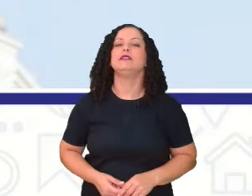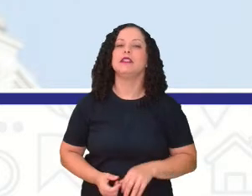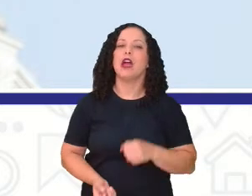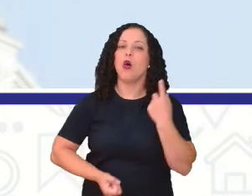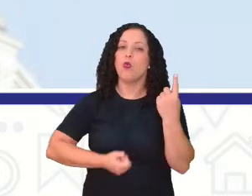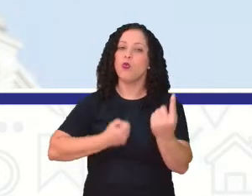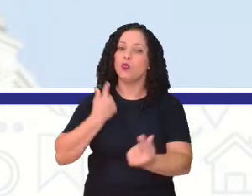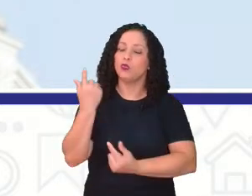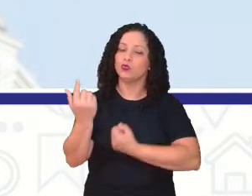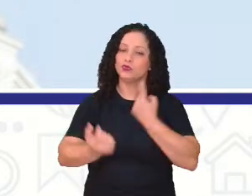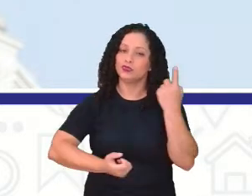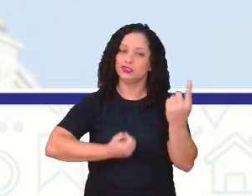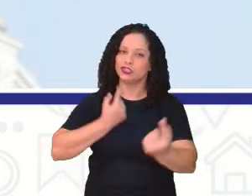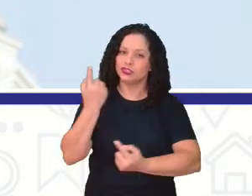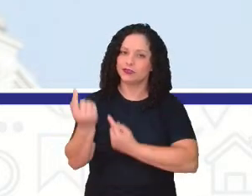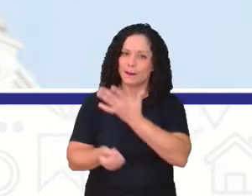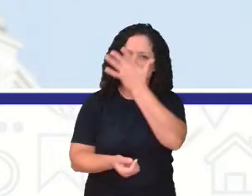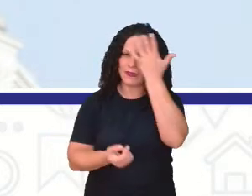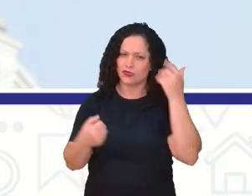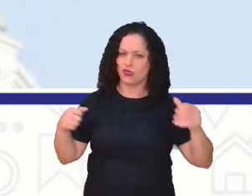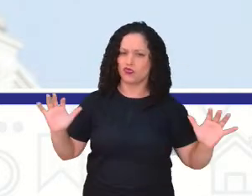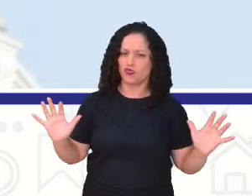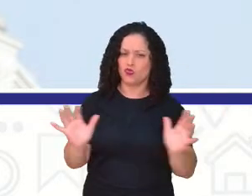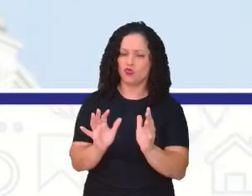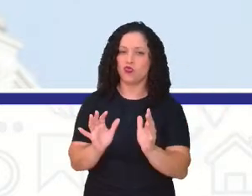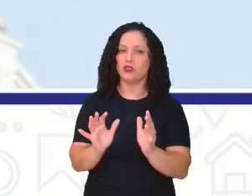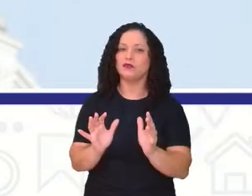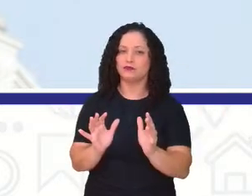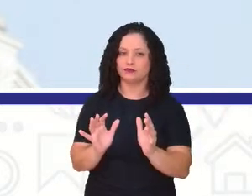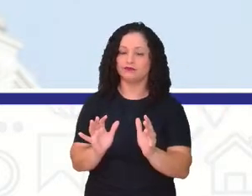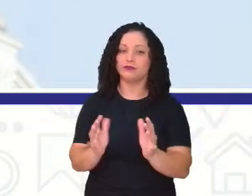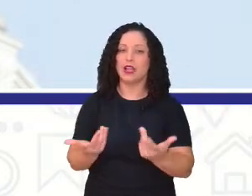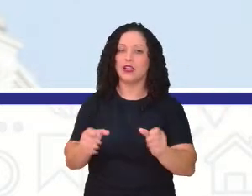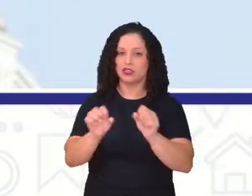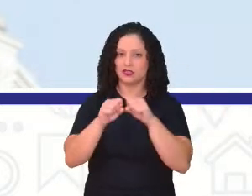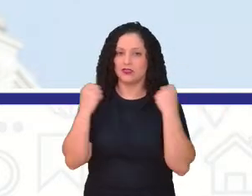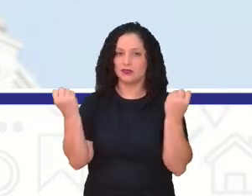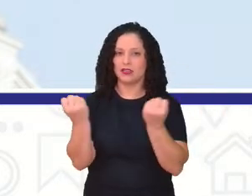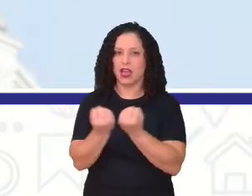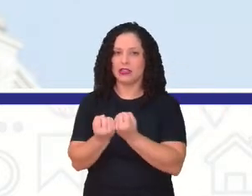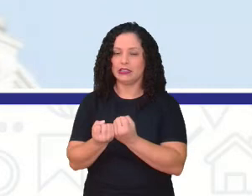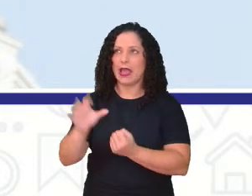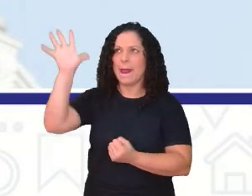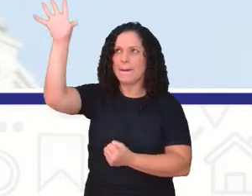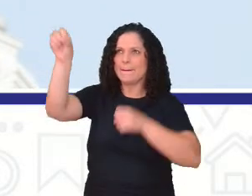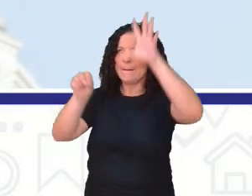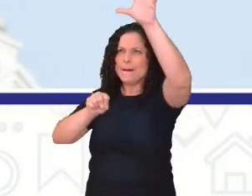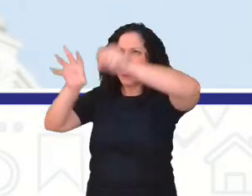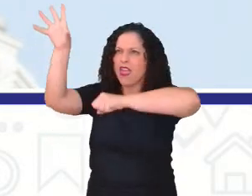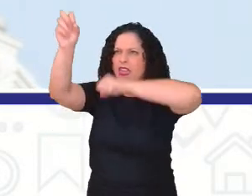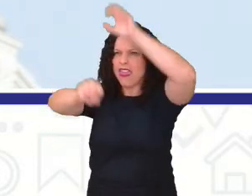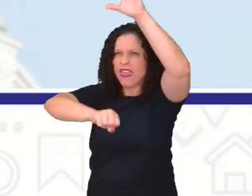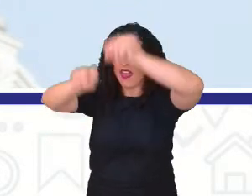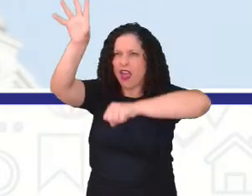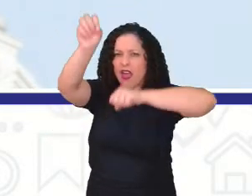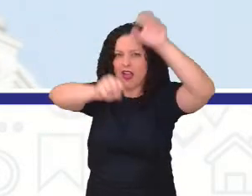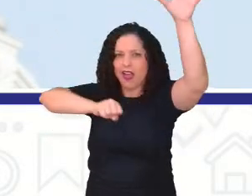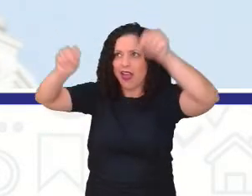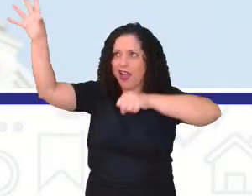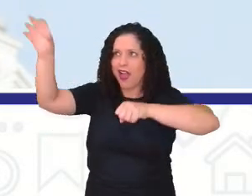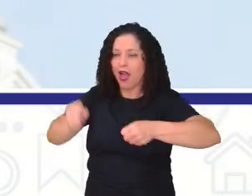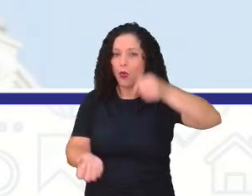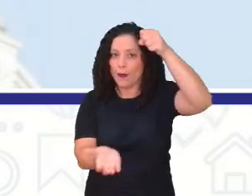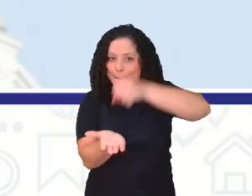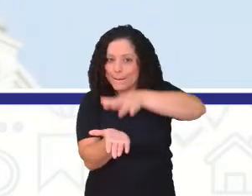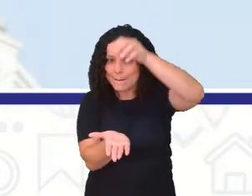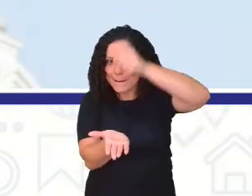alguns integrantes da sociedade ali pegaram, né, aquelas teses, né, reproduziram,